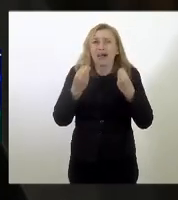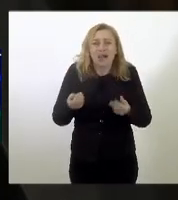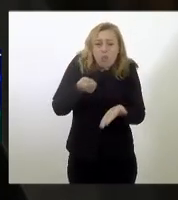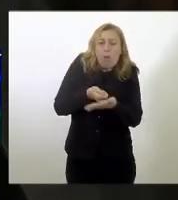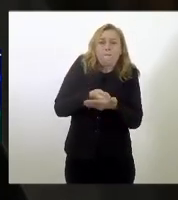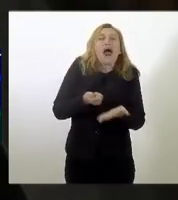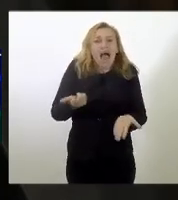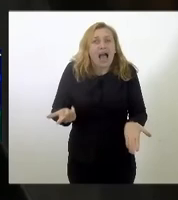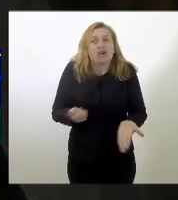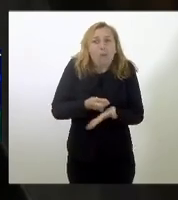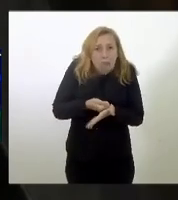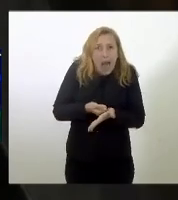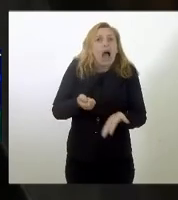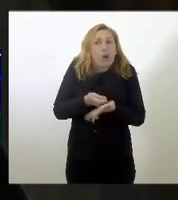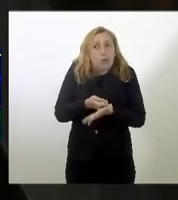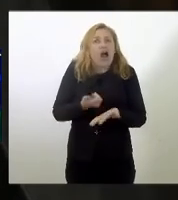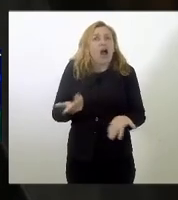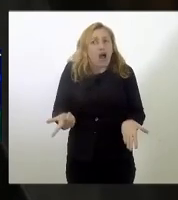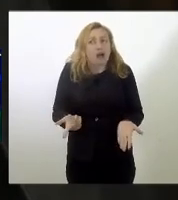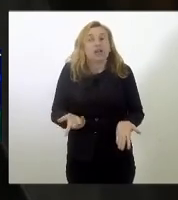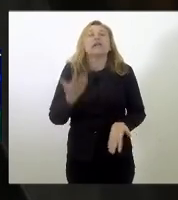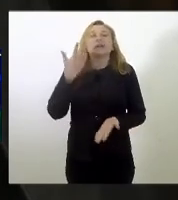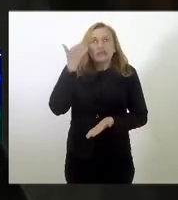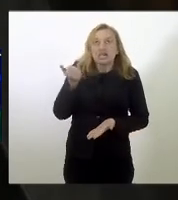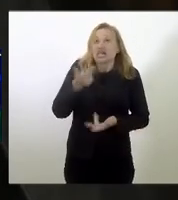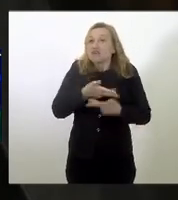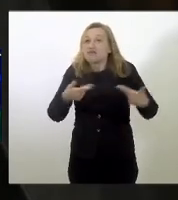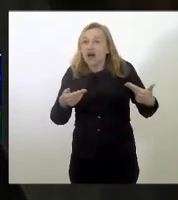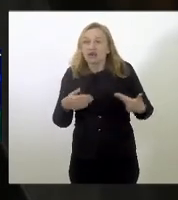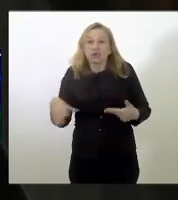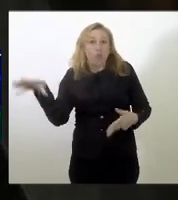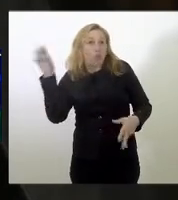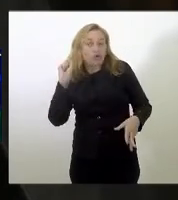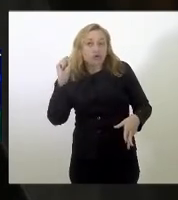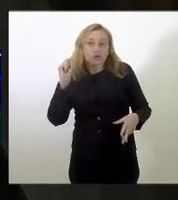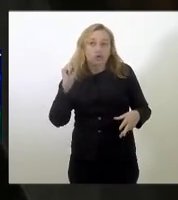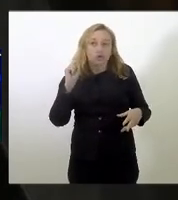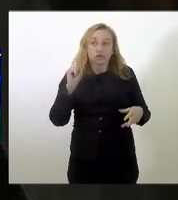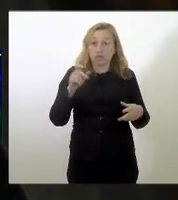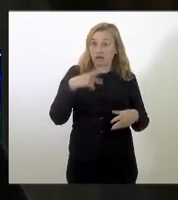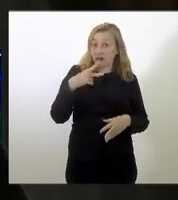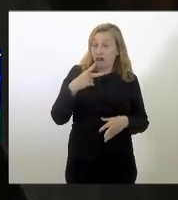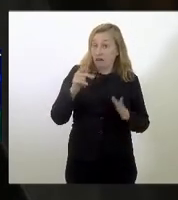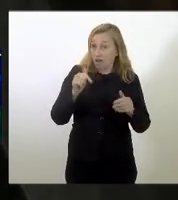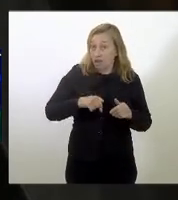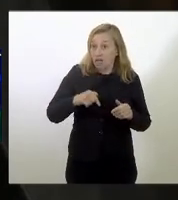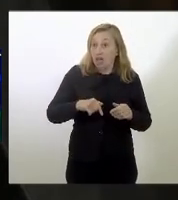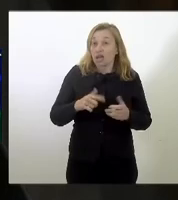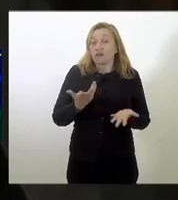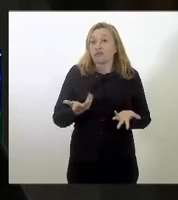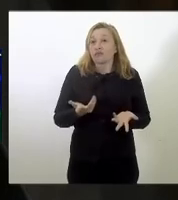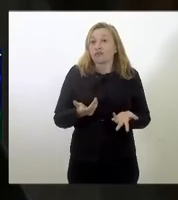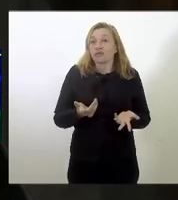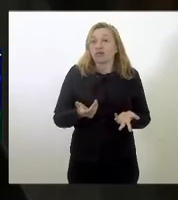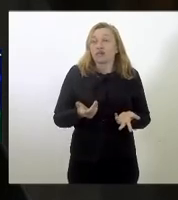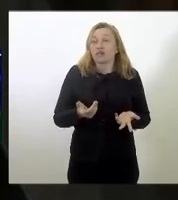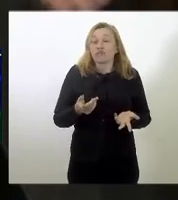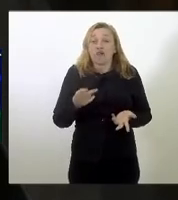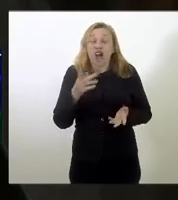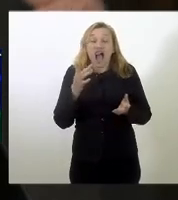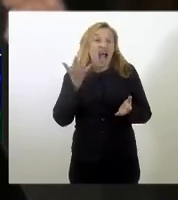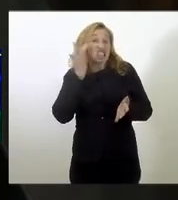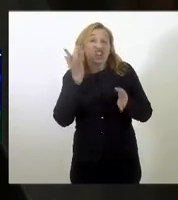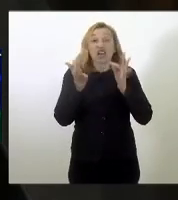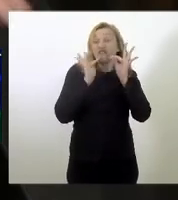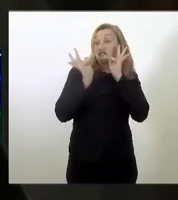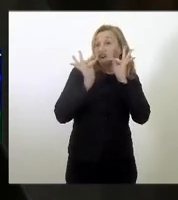cobrança. Eu sei que muitos que estão escutando o meu discurso, alguns parlamentares, vão levar em tom de fofoca, tá